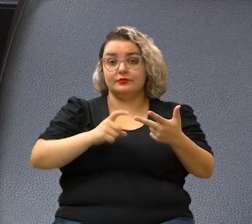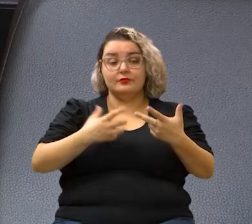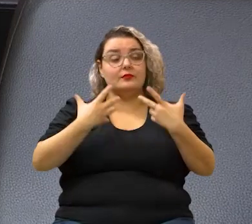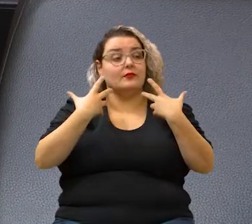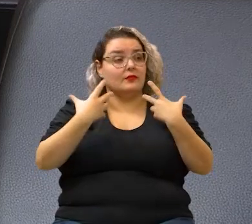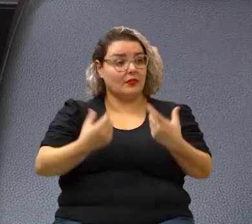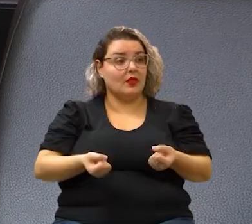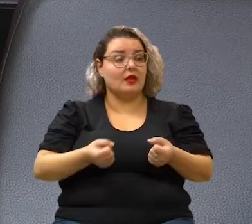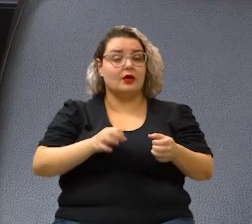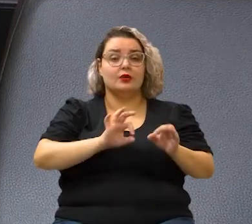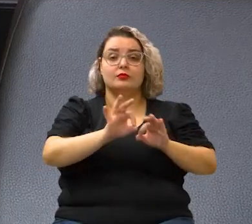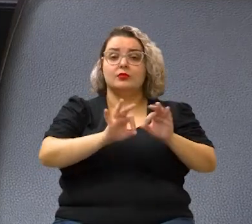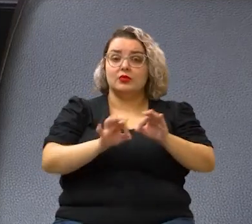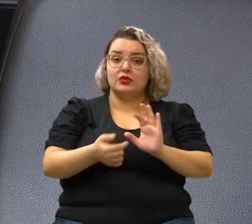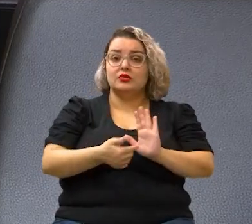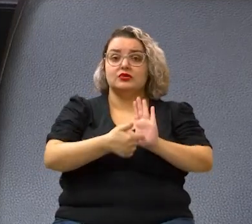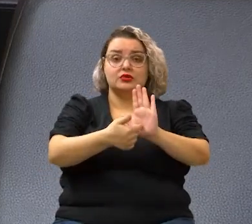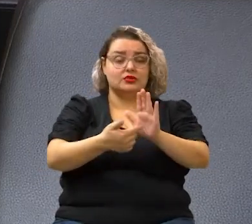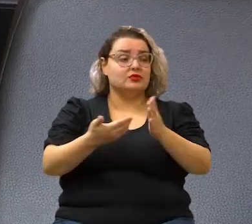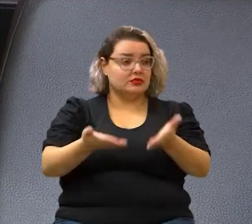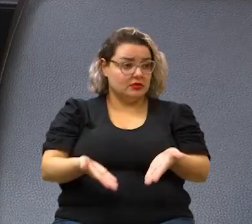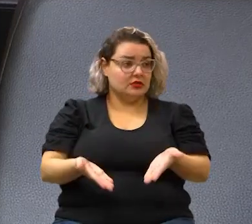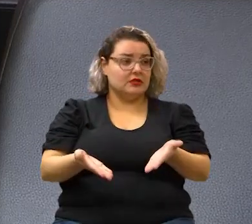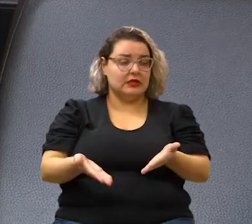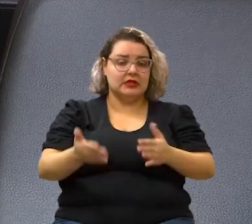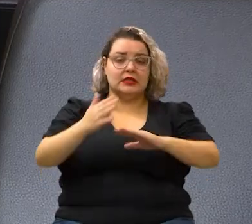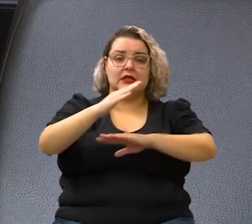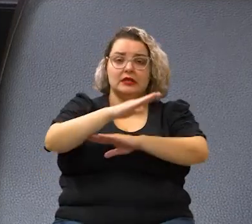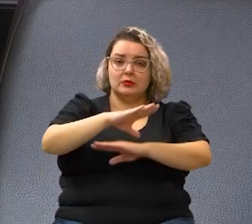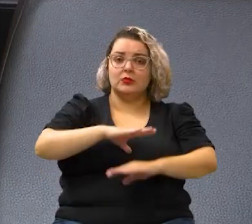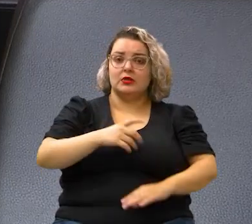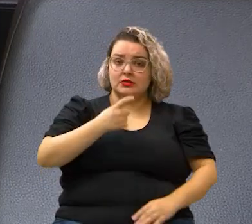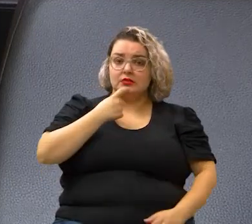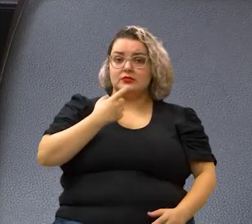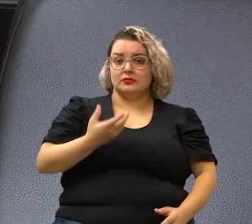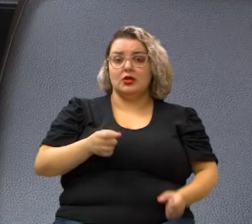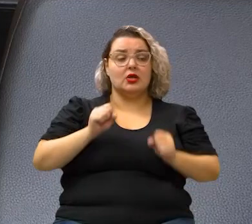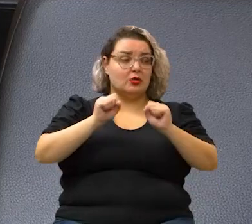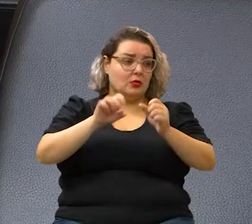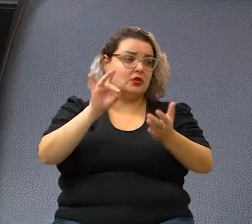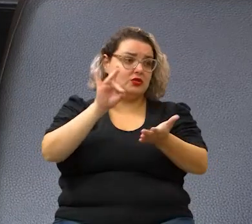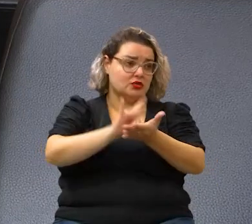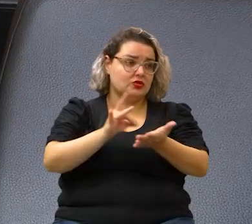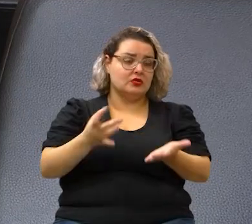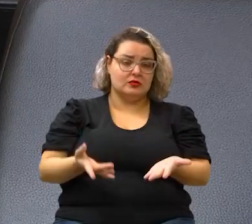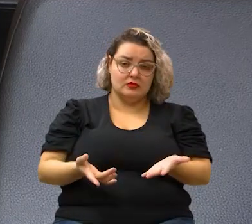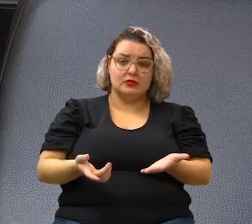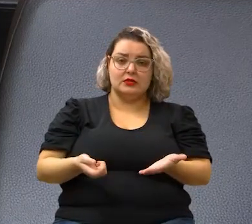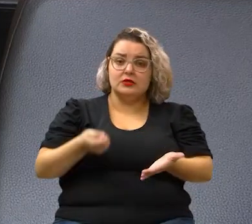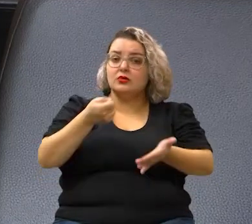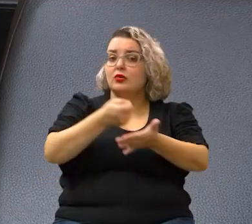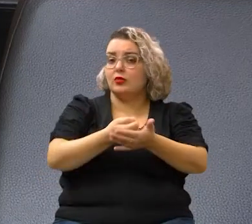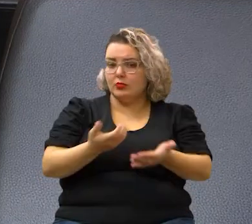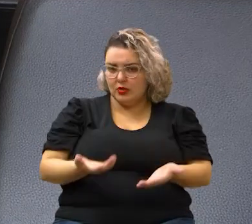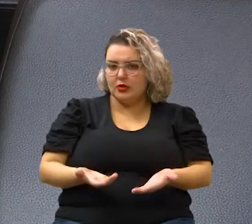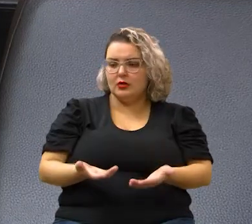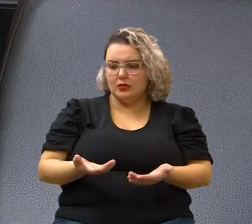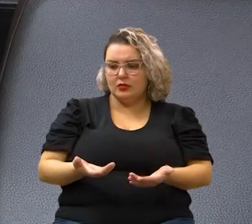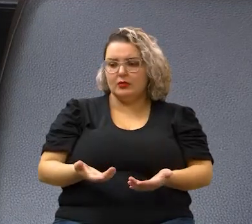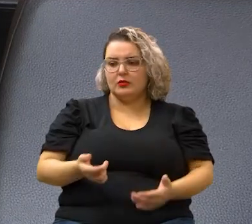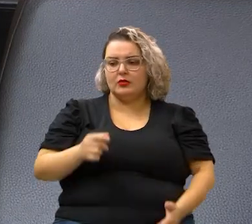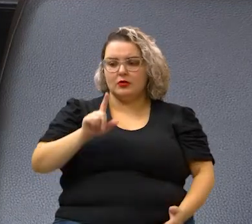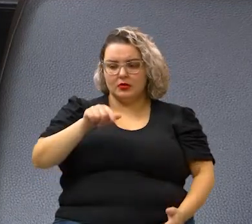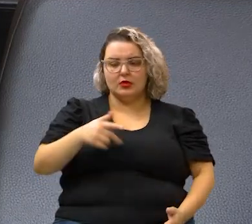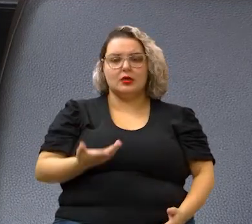o executivo aceitar projetos que eu apresento aqui na Câmara Municipal e que eles possam, de fato, fazer executar,